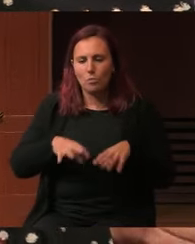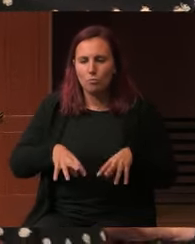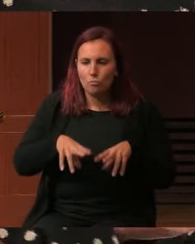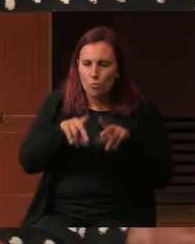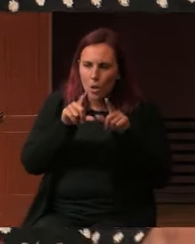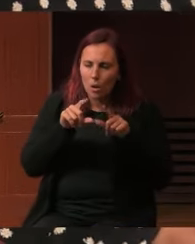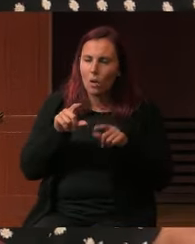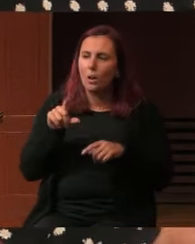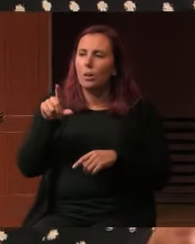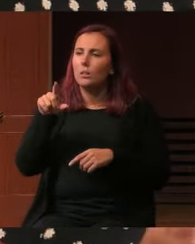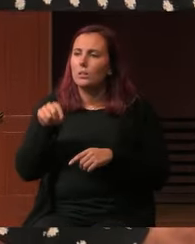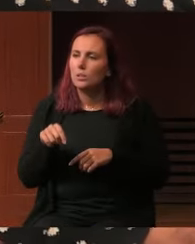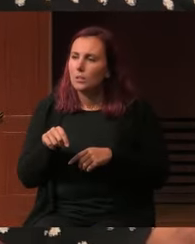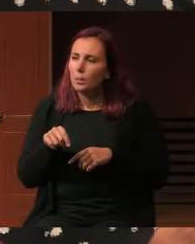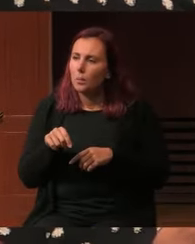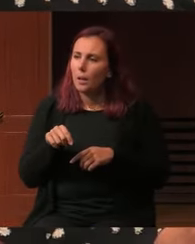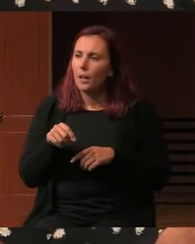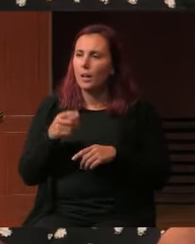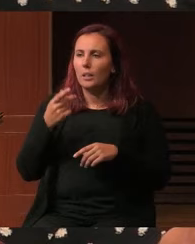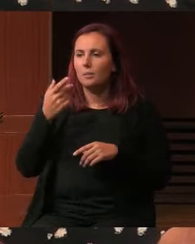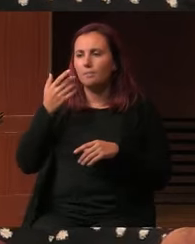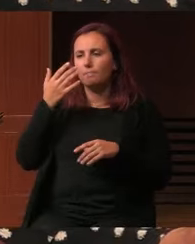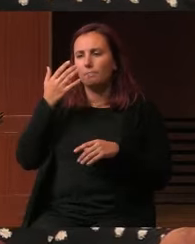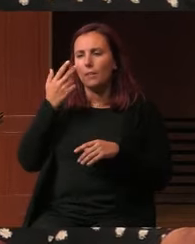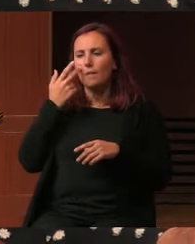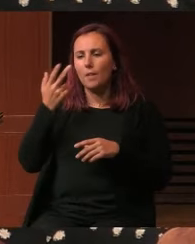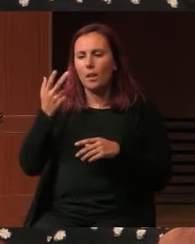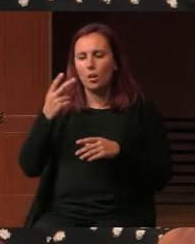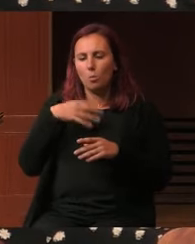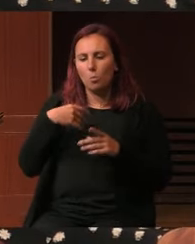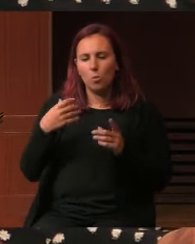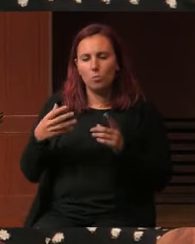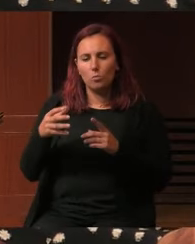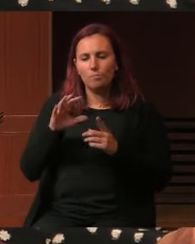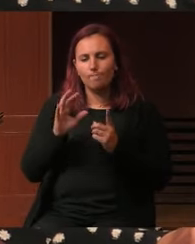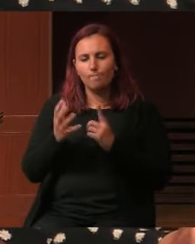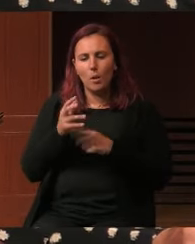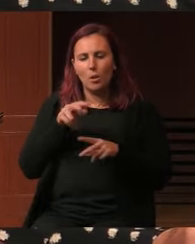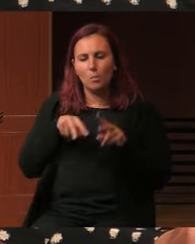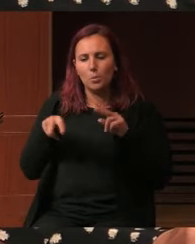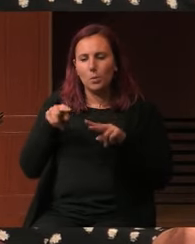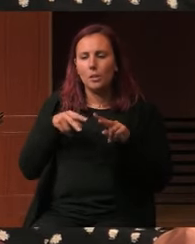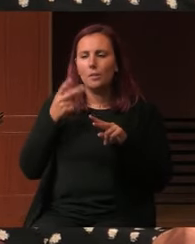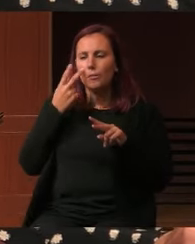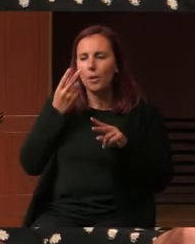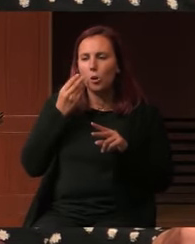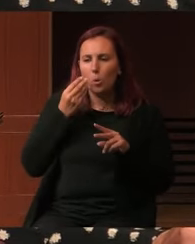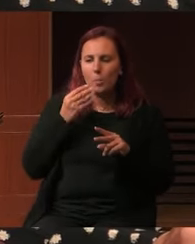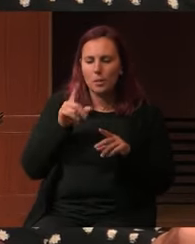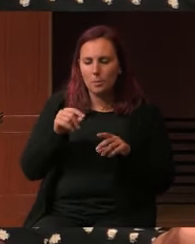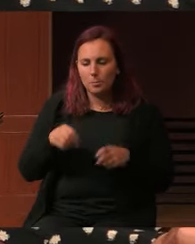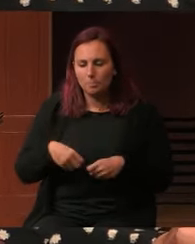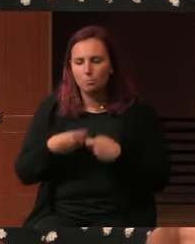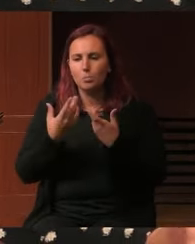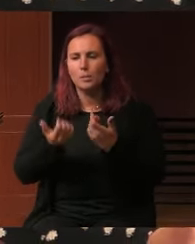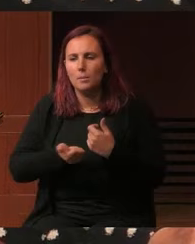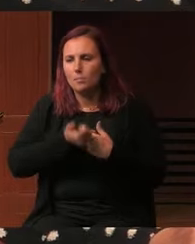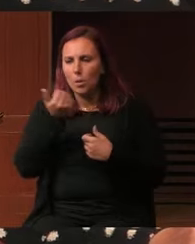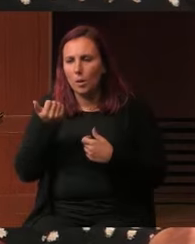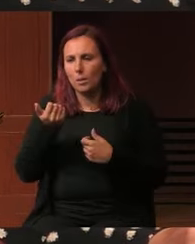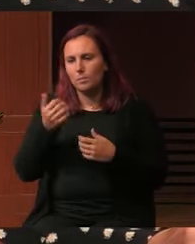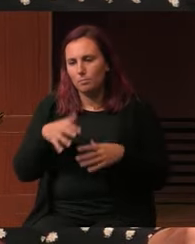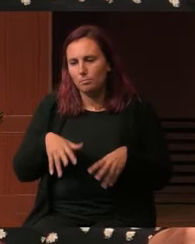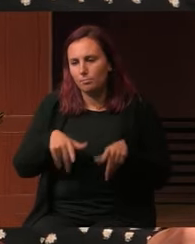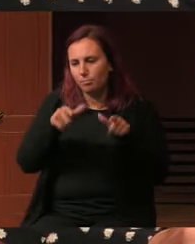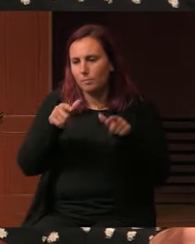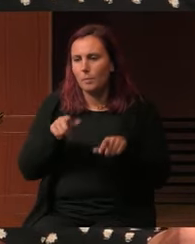nossa capacidade de ver o mundo criticamente, na nossa capacidade de nos expressarmos melhor. Portanto, o mandato que a